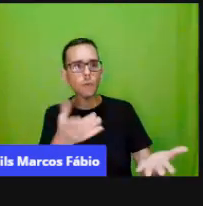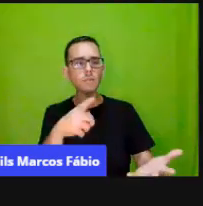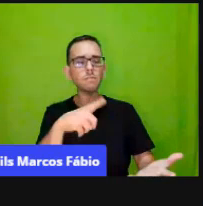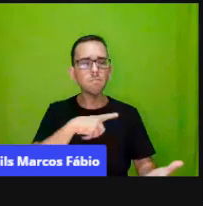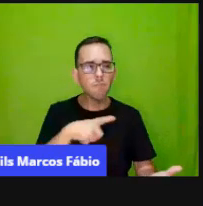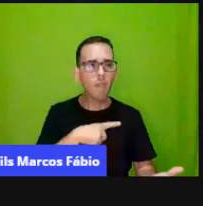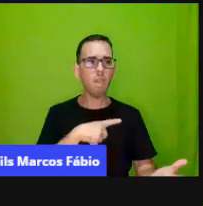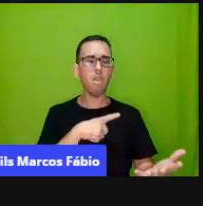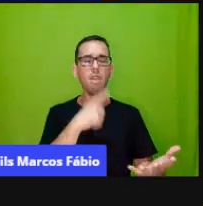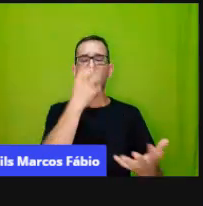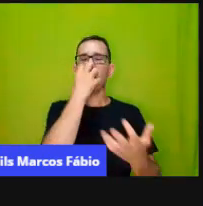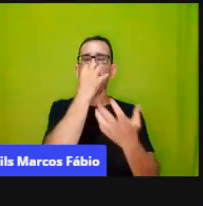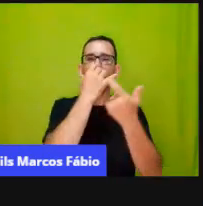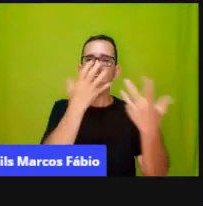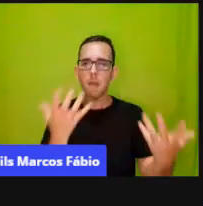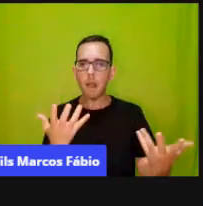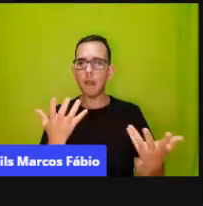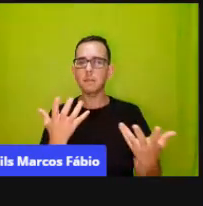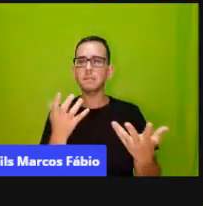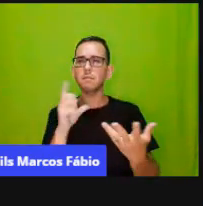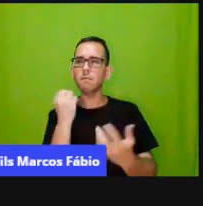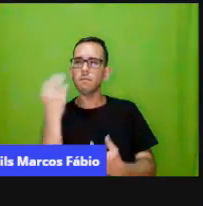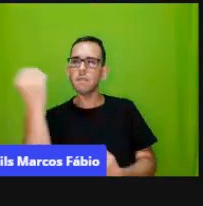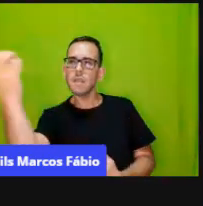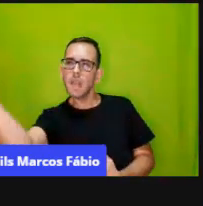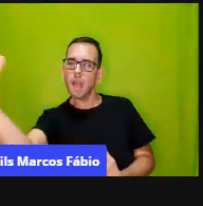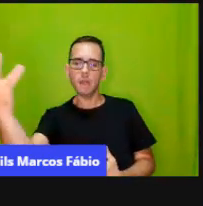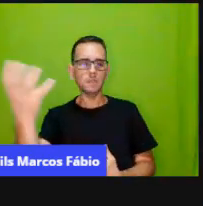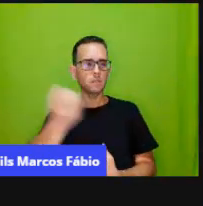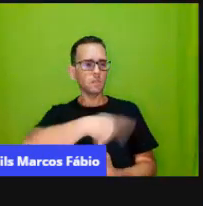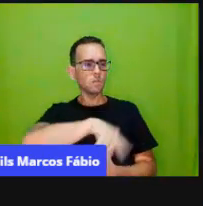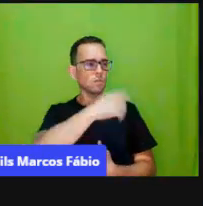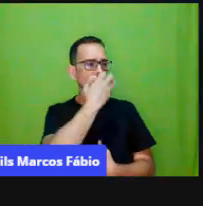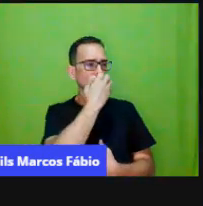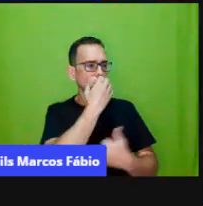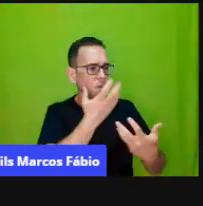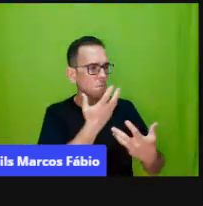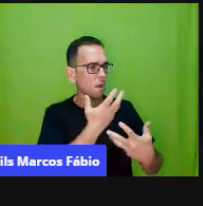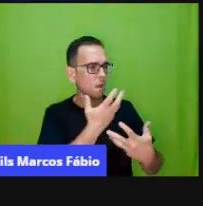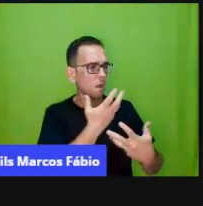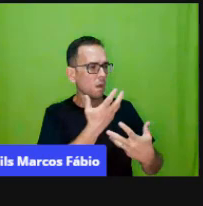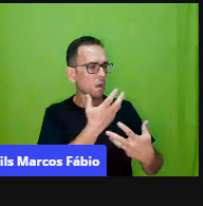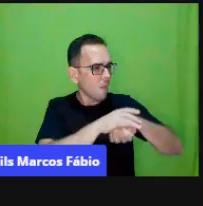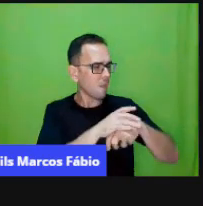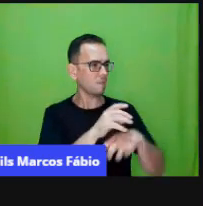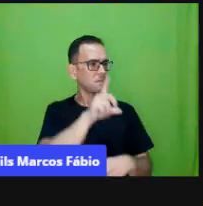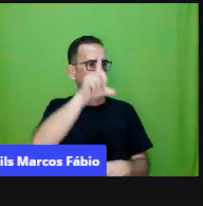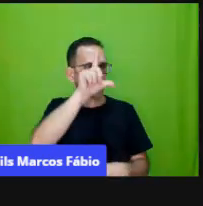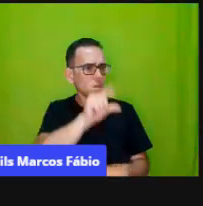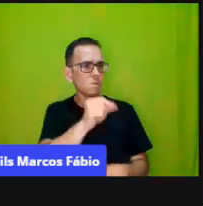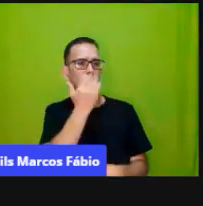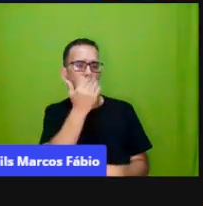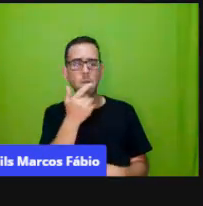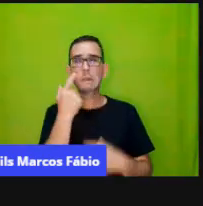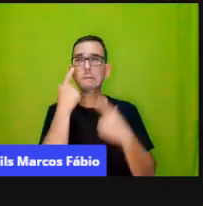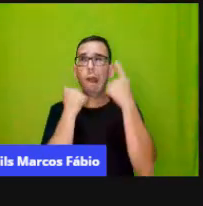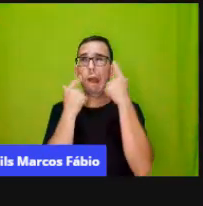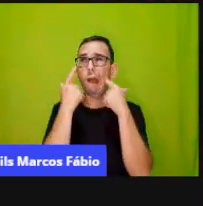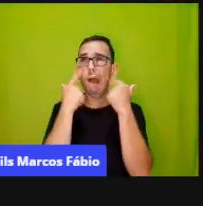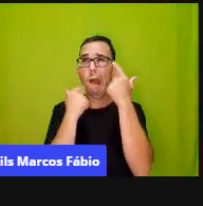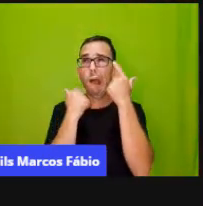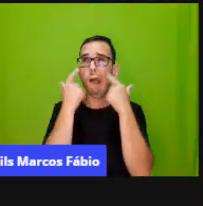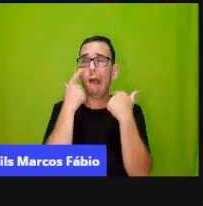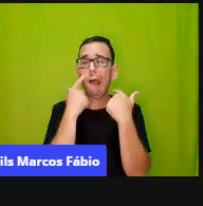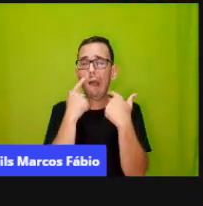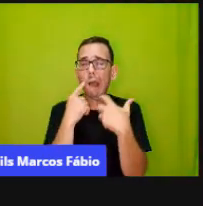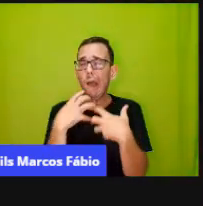se ausenta de casa, eles adoecem, eles diminuem a alimentação, eles choram, se apegam